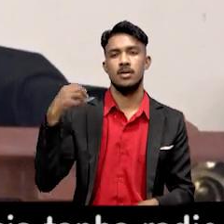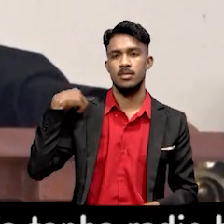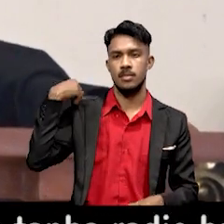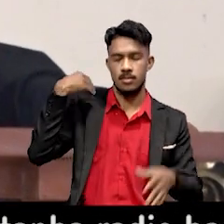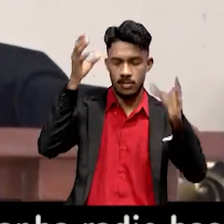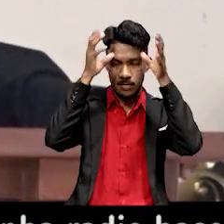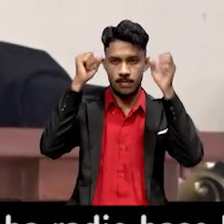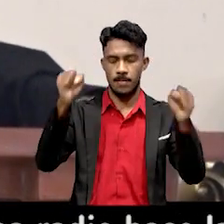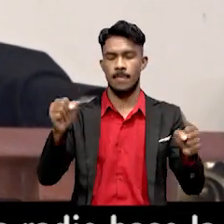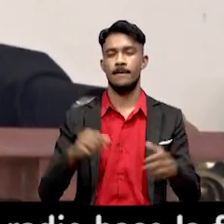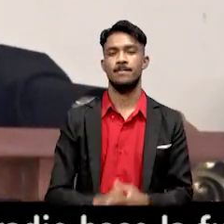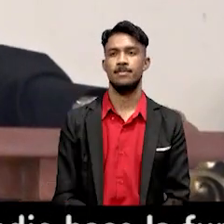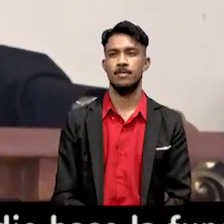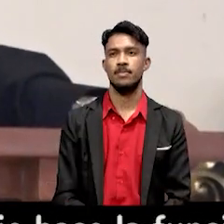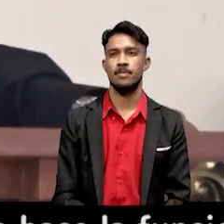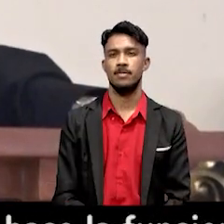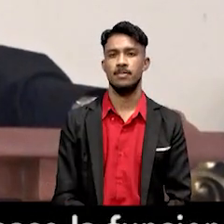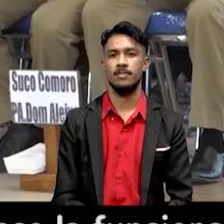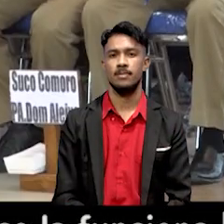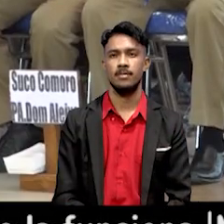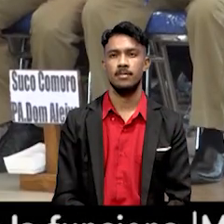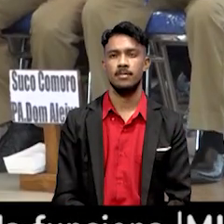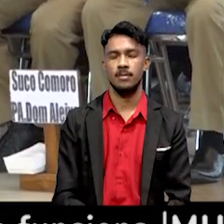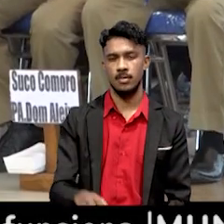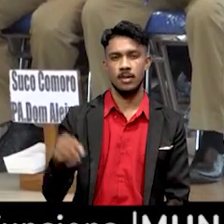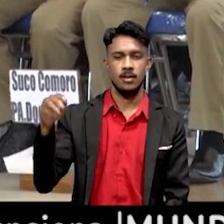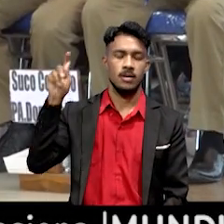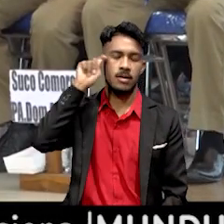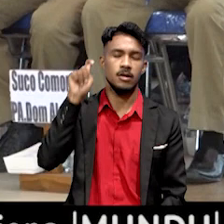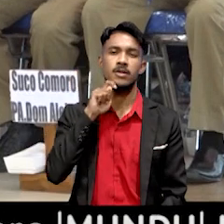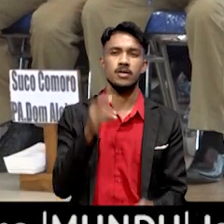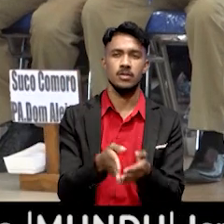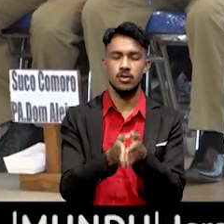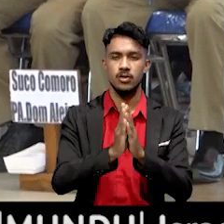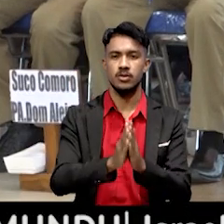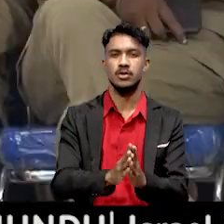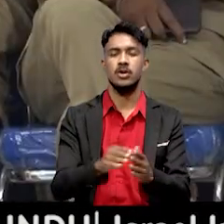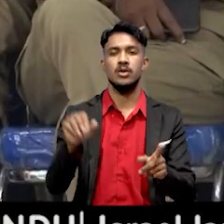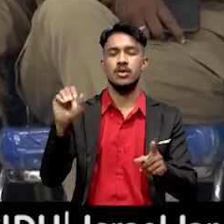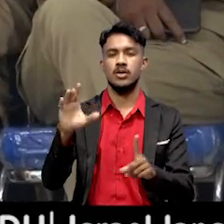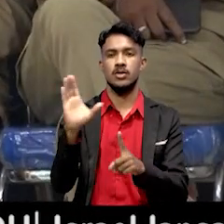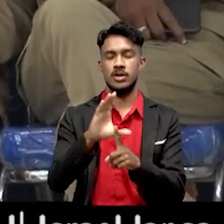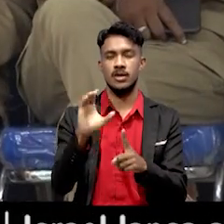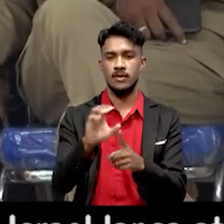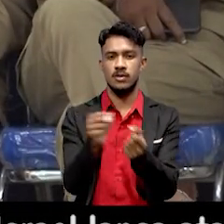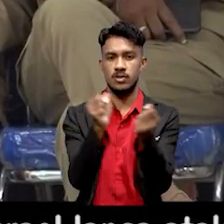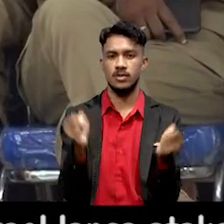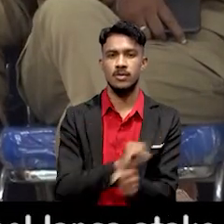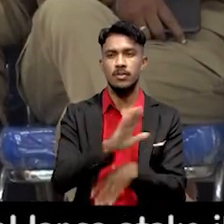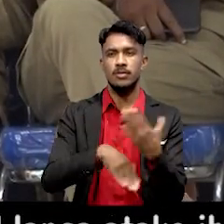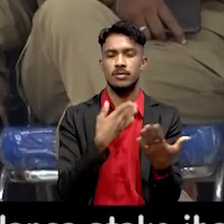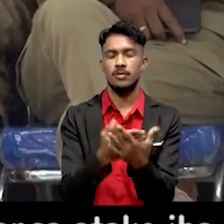não vai ser minha forma com. Tarumatan ruak mosu suba otoridade lokal sira atu mobiliza no halo sensibilizasang ba